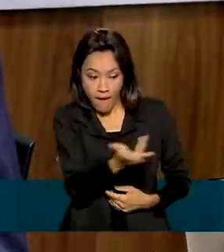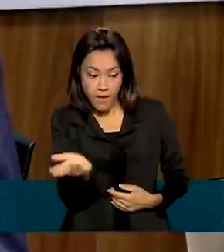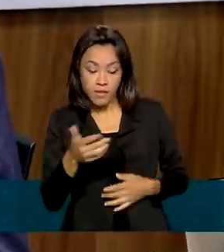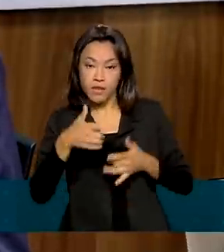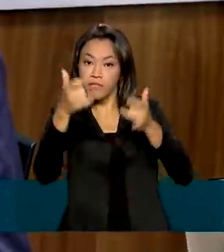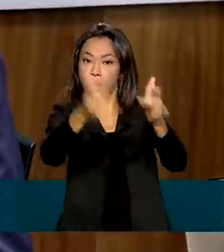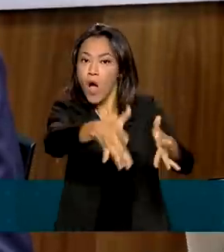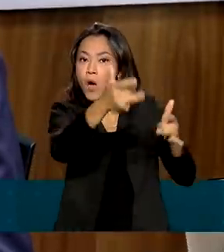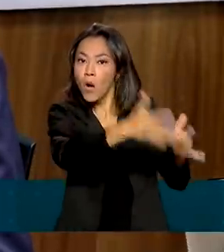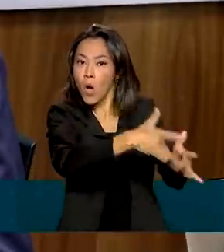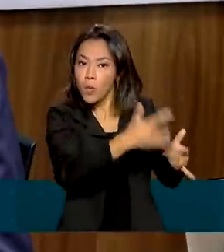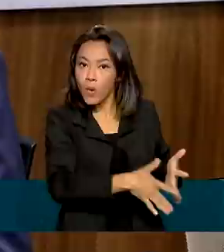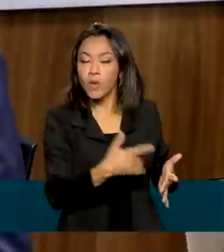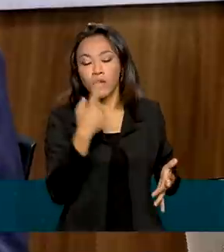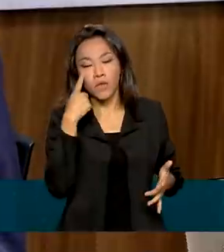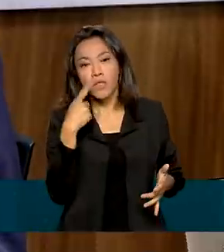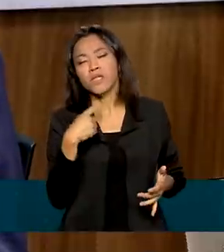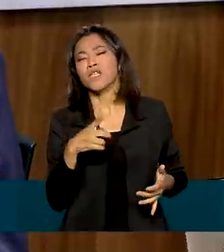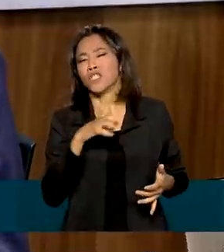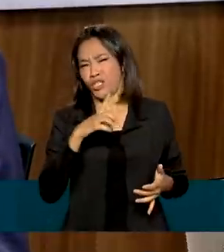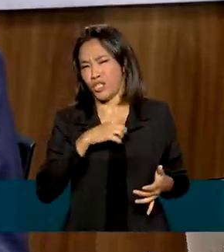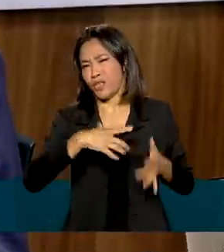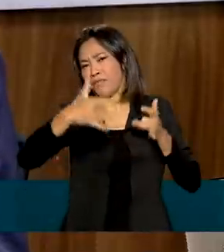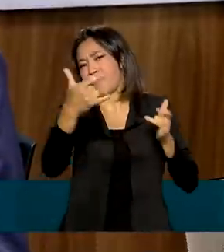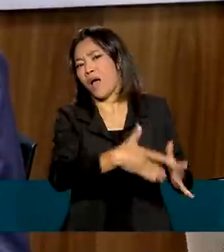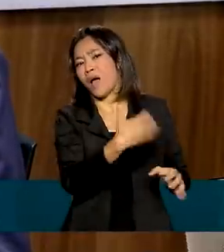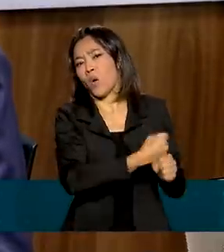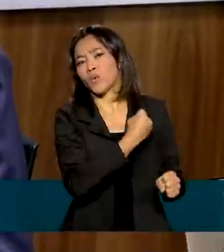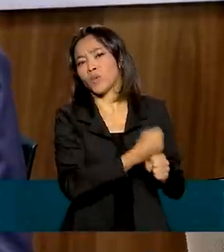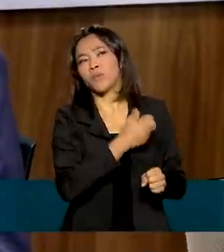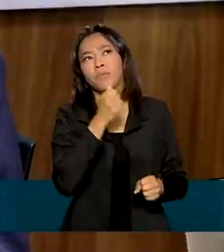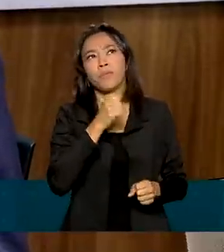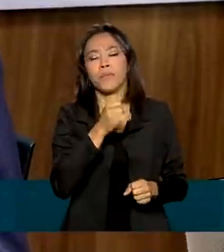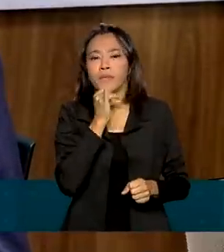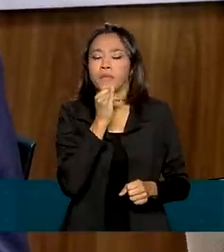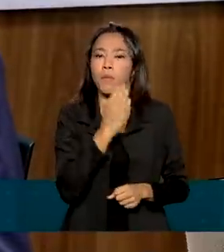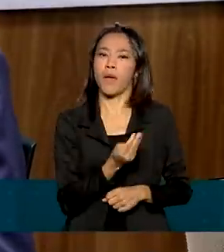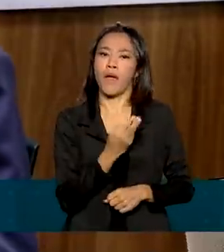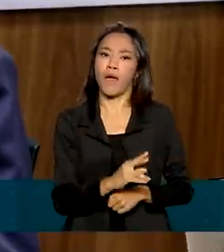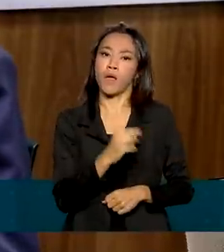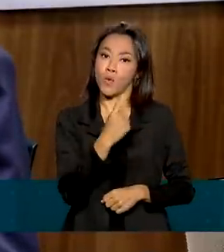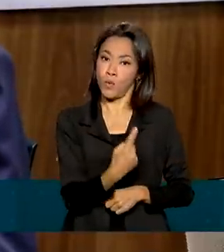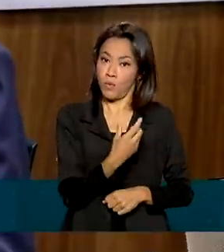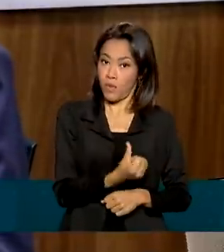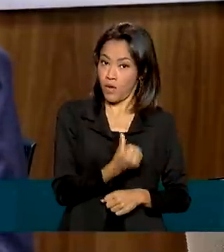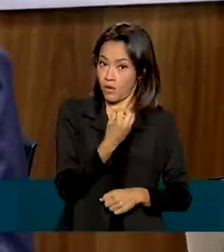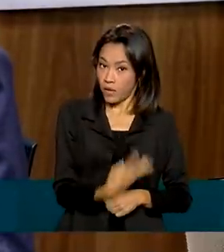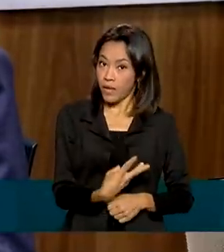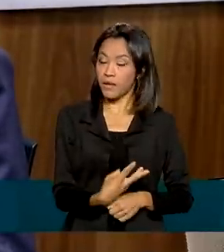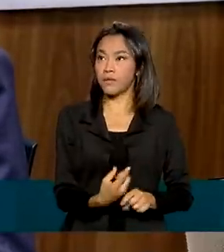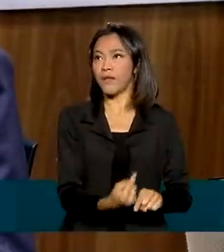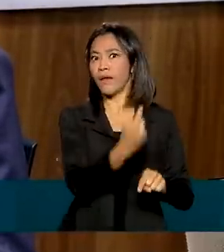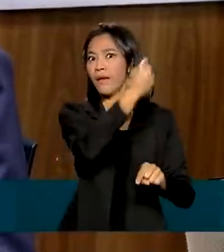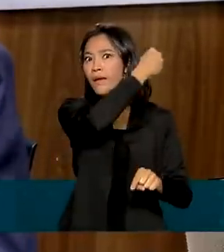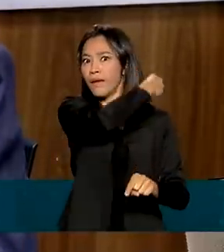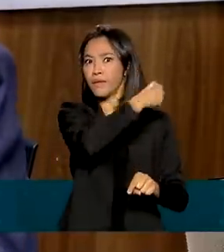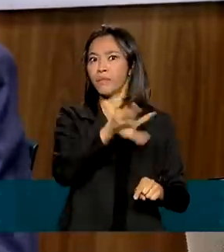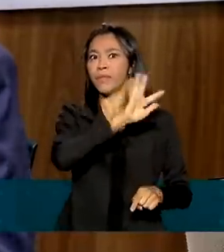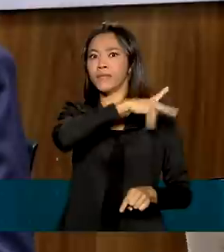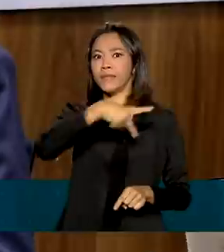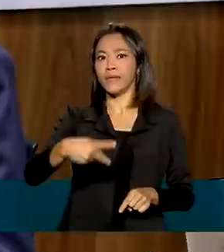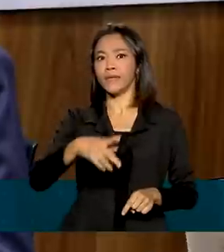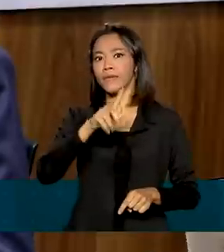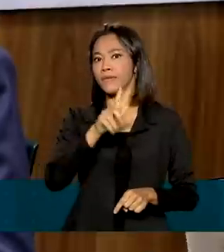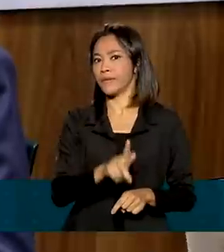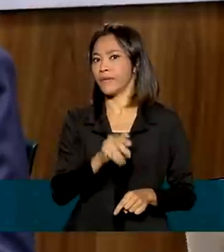começaram a se fazer presente no Brasil tinha obra por exemplo com a br-163 era desde presente gás o que